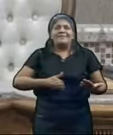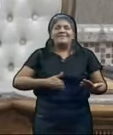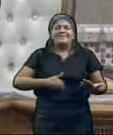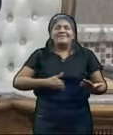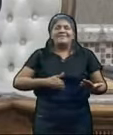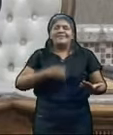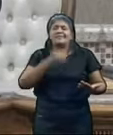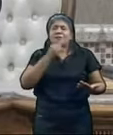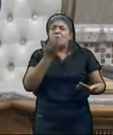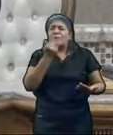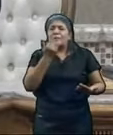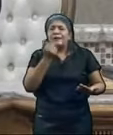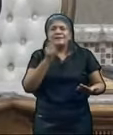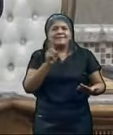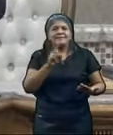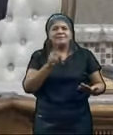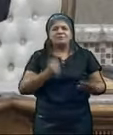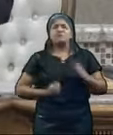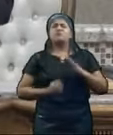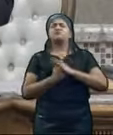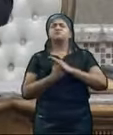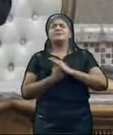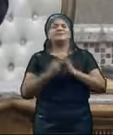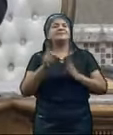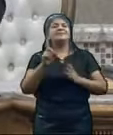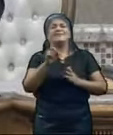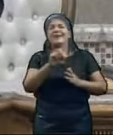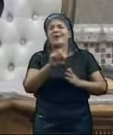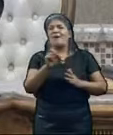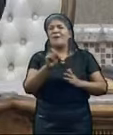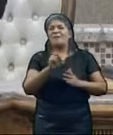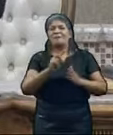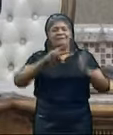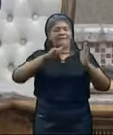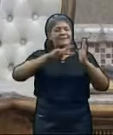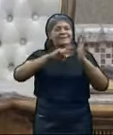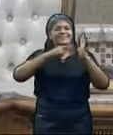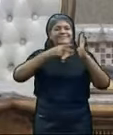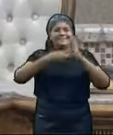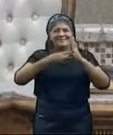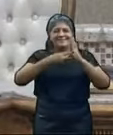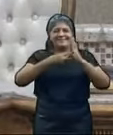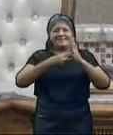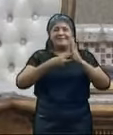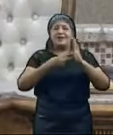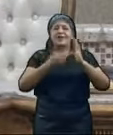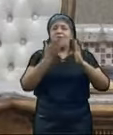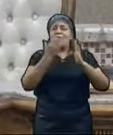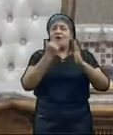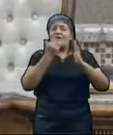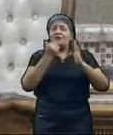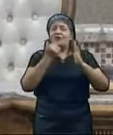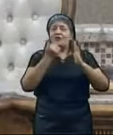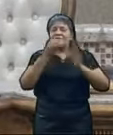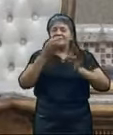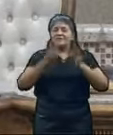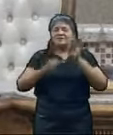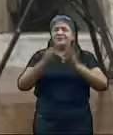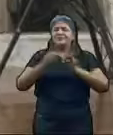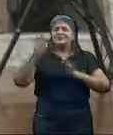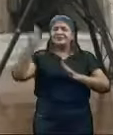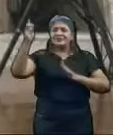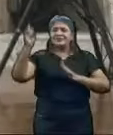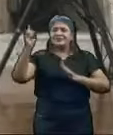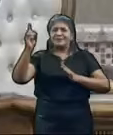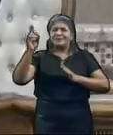coisas de Deus né homem de justiça como de santidade forma de Pureza fome e da Graça fome da Frozen de